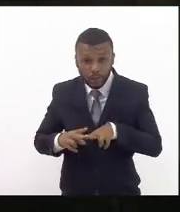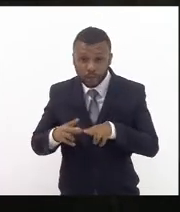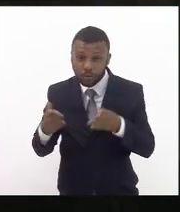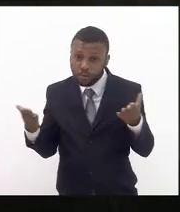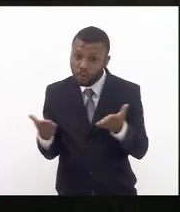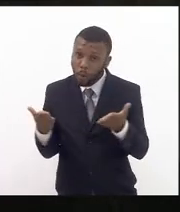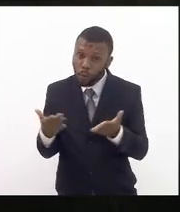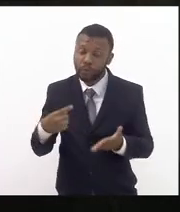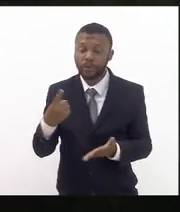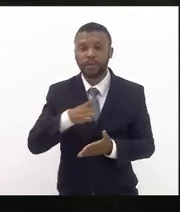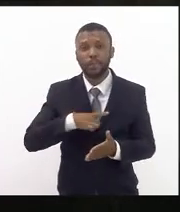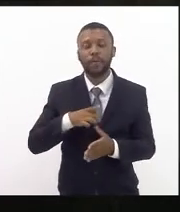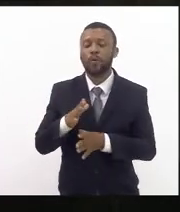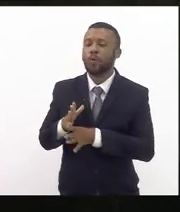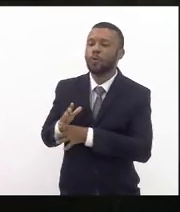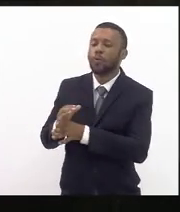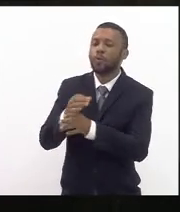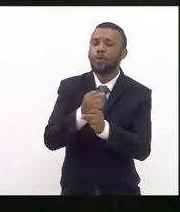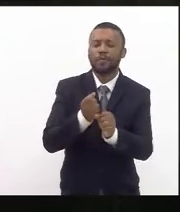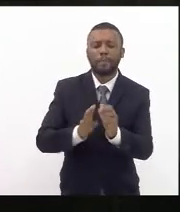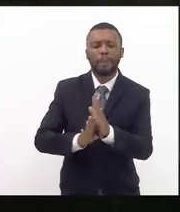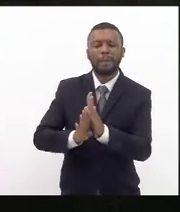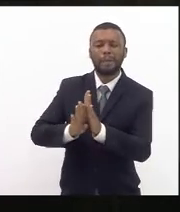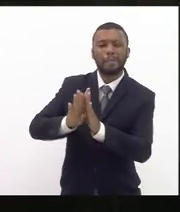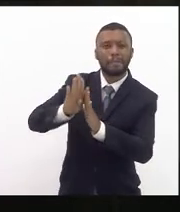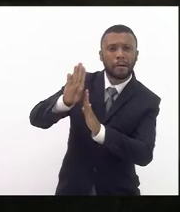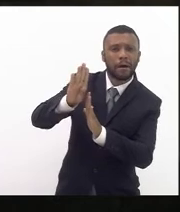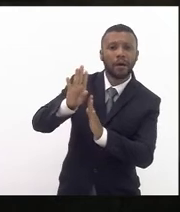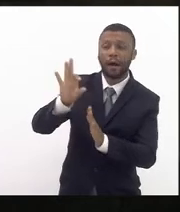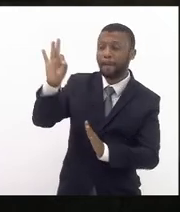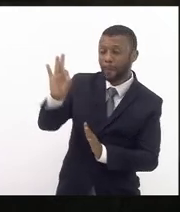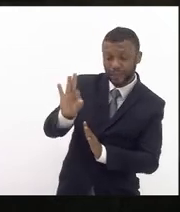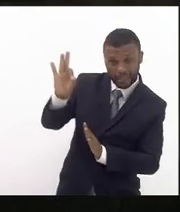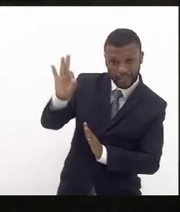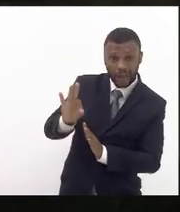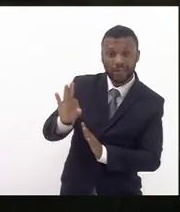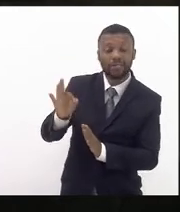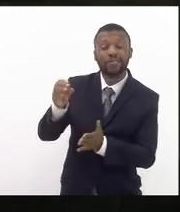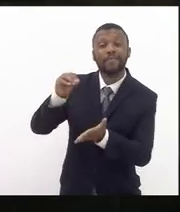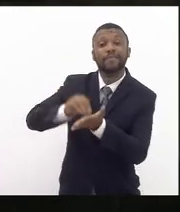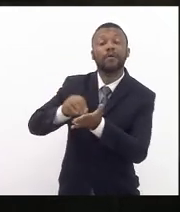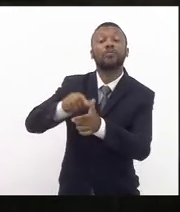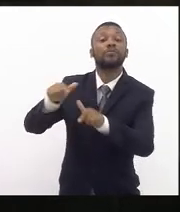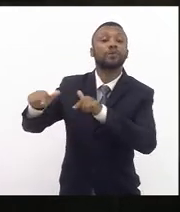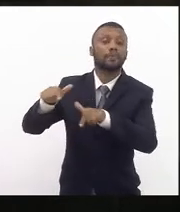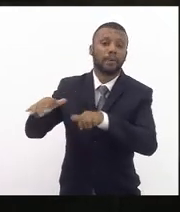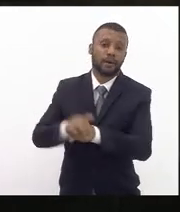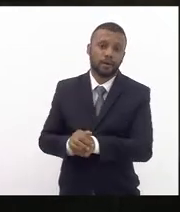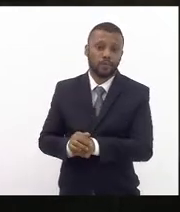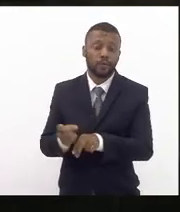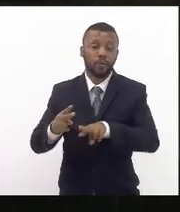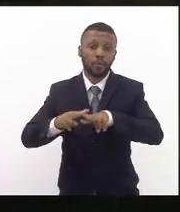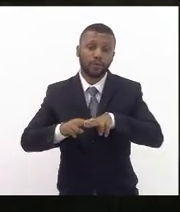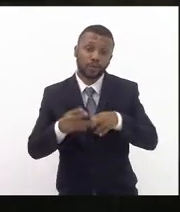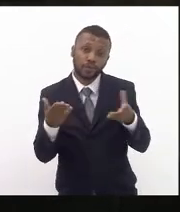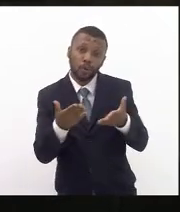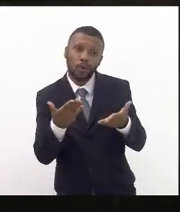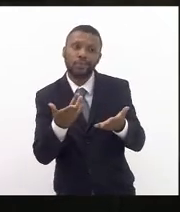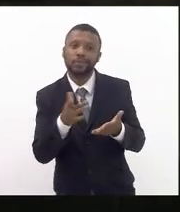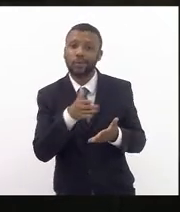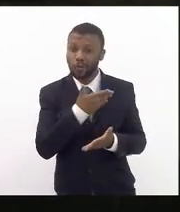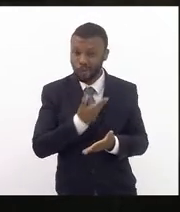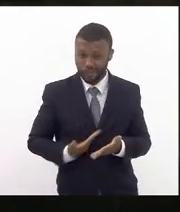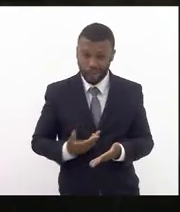um alto índice de desemprego, é por isso que temos também um governo que está, obviamente, atrelado